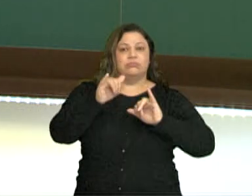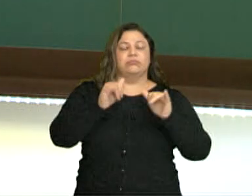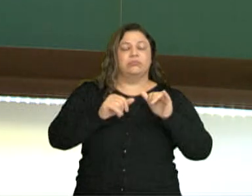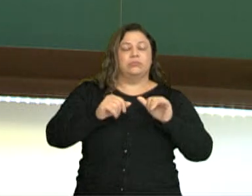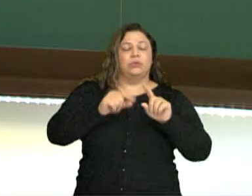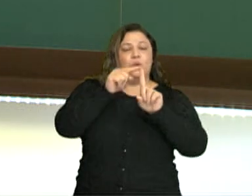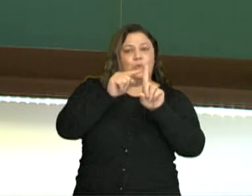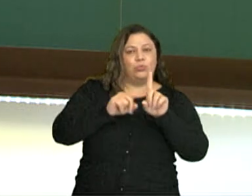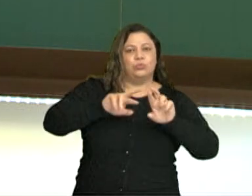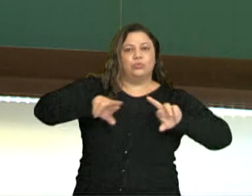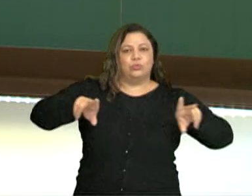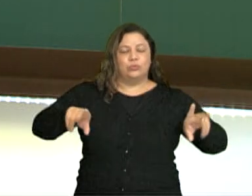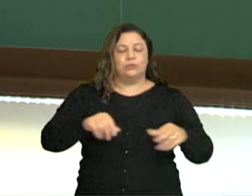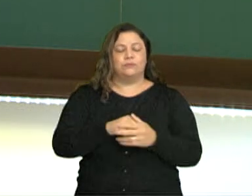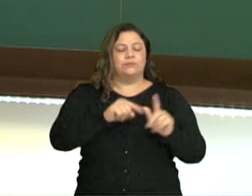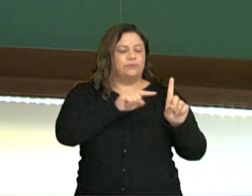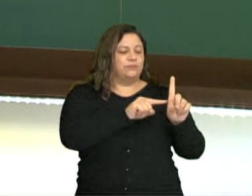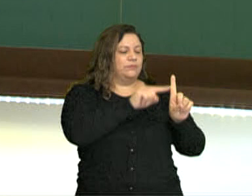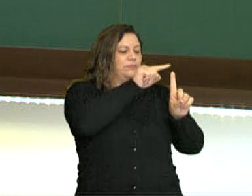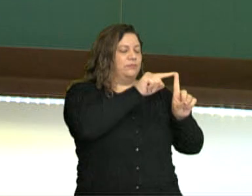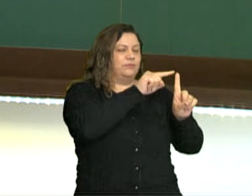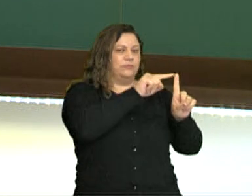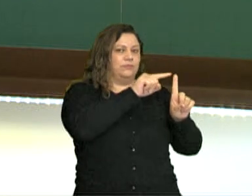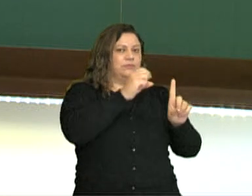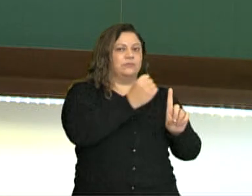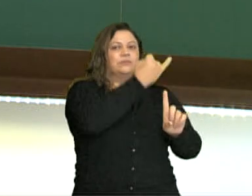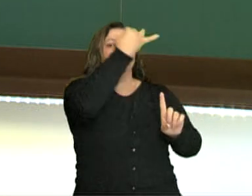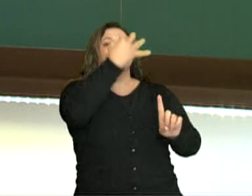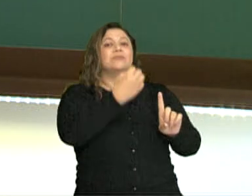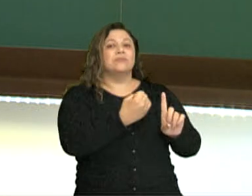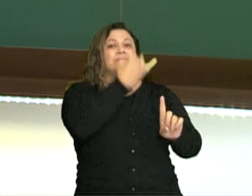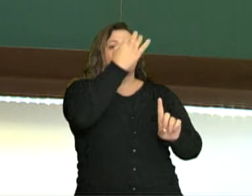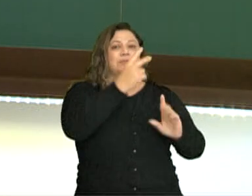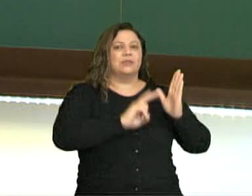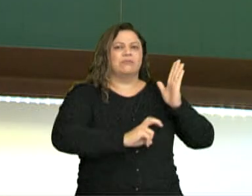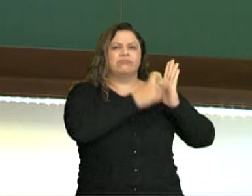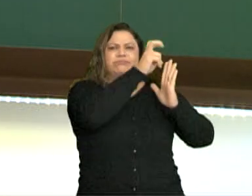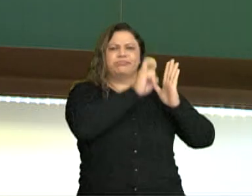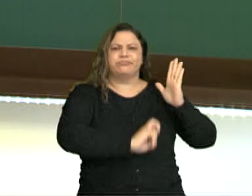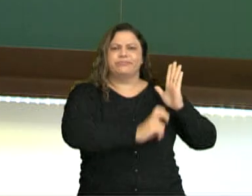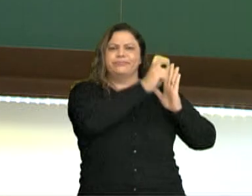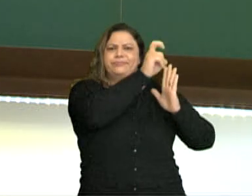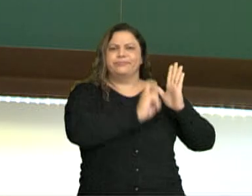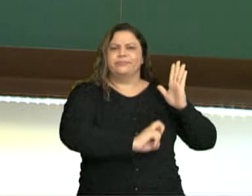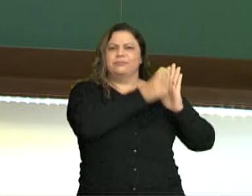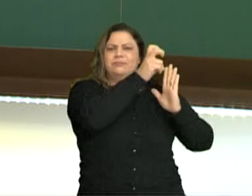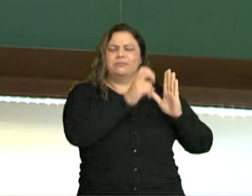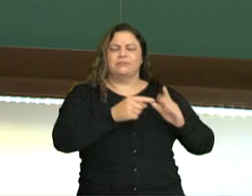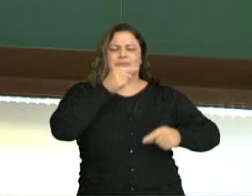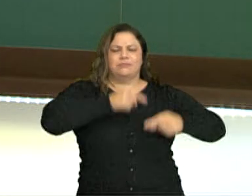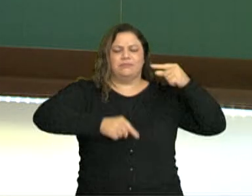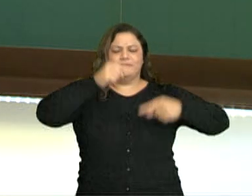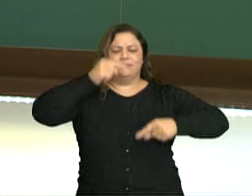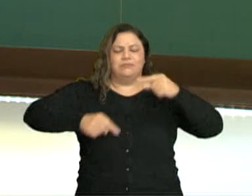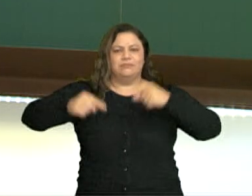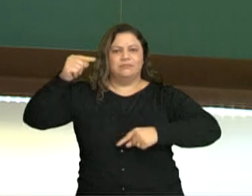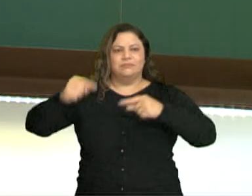E a temperatura é a medida dessa energia, né? Do agitamento aí, da agitação das nossas moléculas.